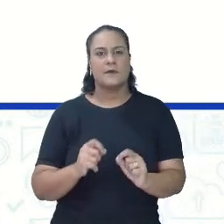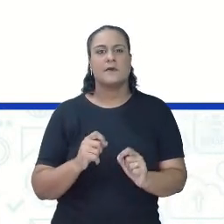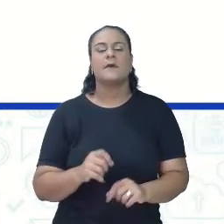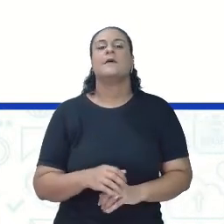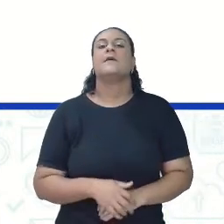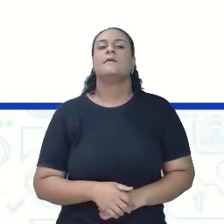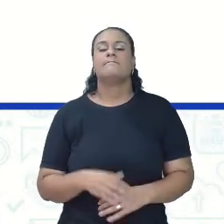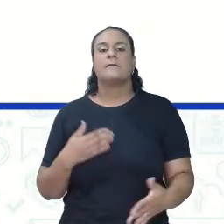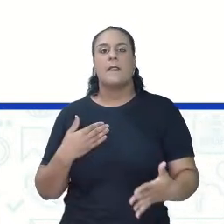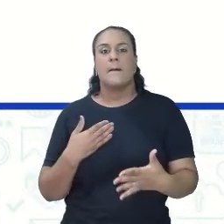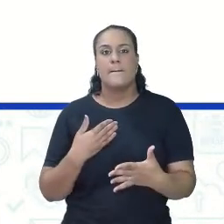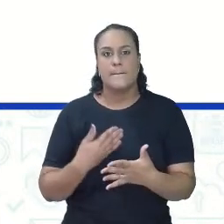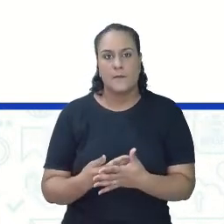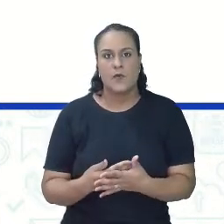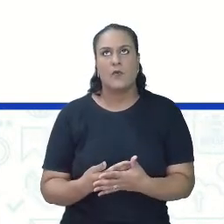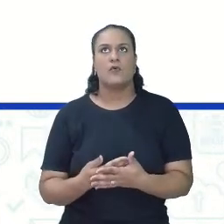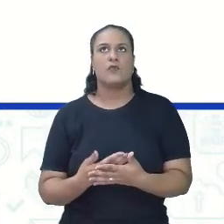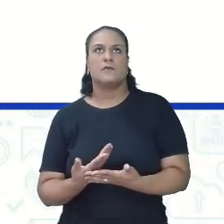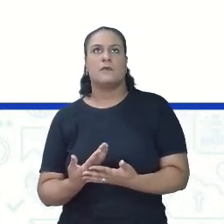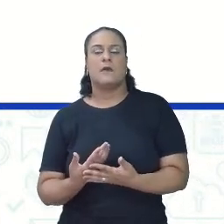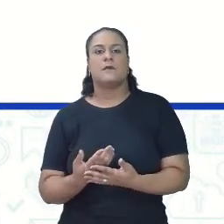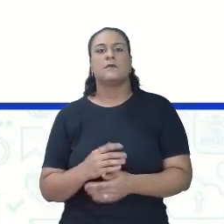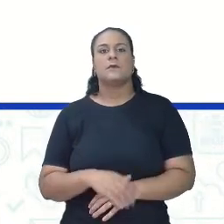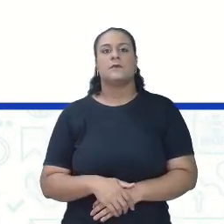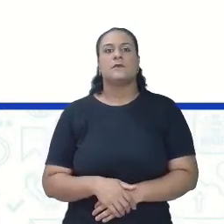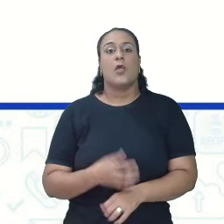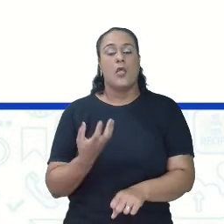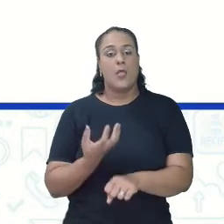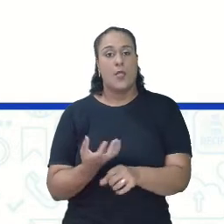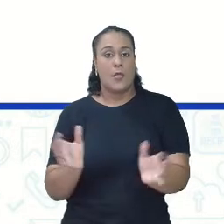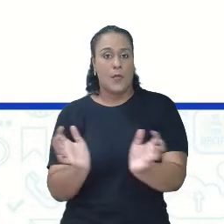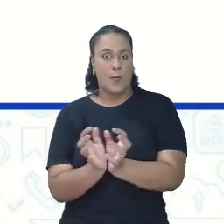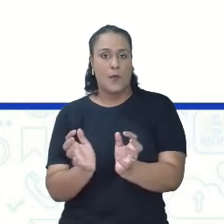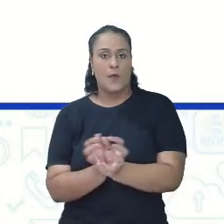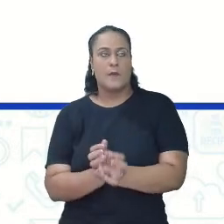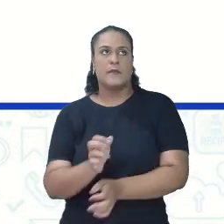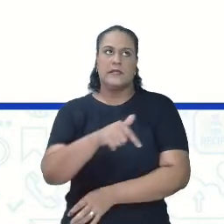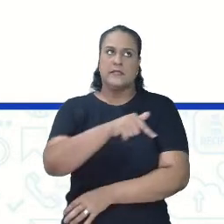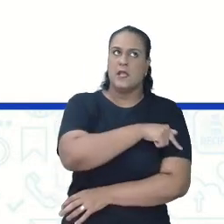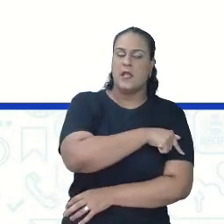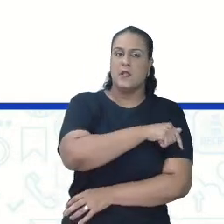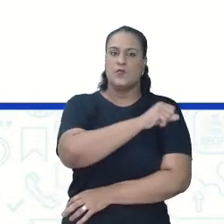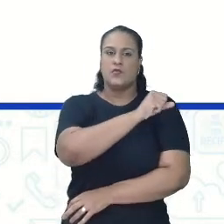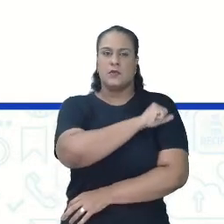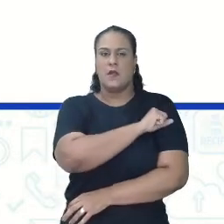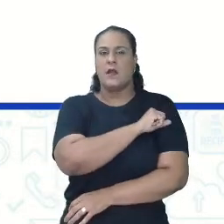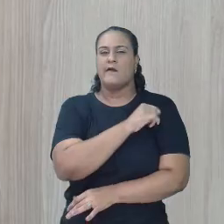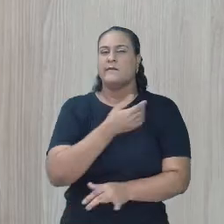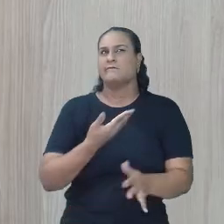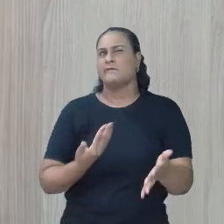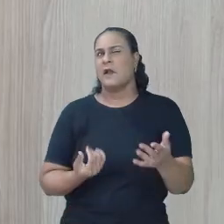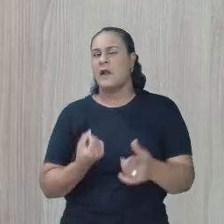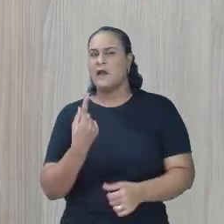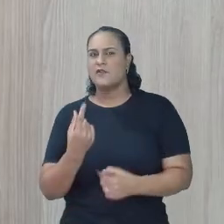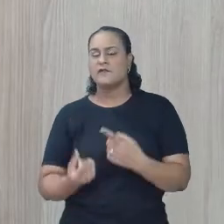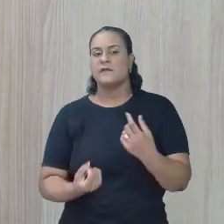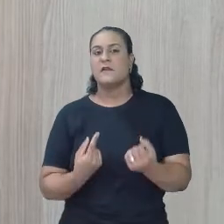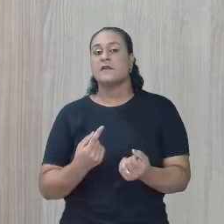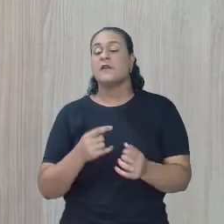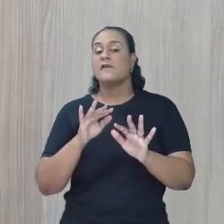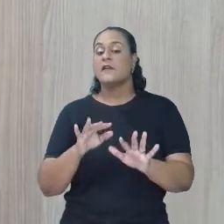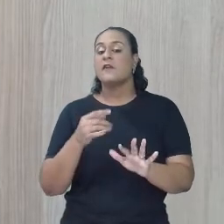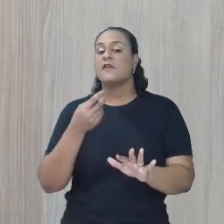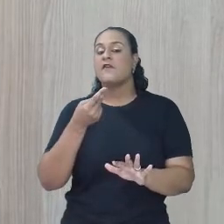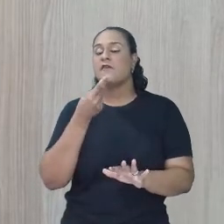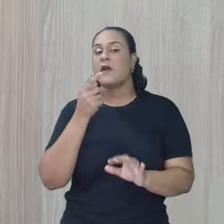nas próximas séries, né, no 7º, 8º e 9º ano, que em alguns casos a gente vai dizer apenas o número de